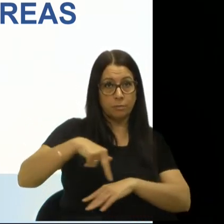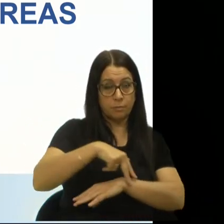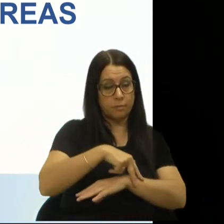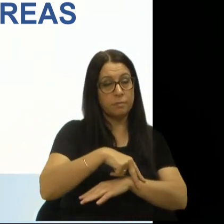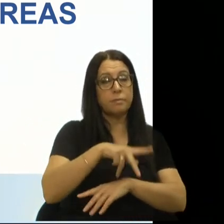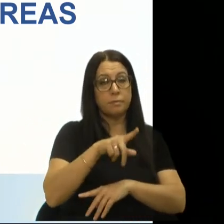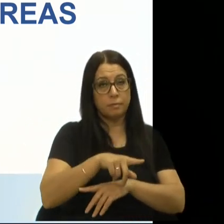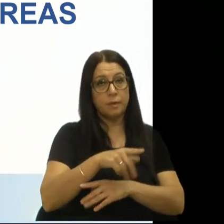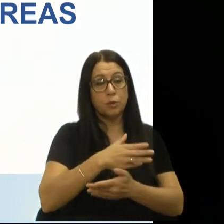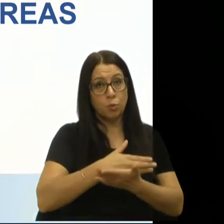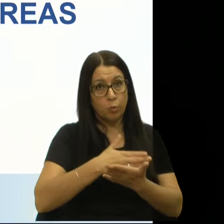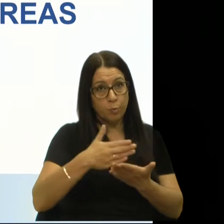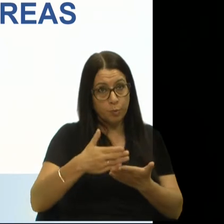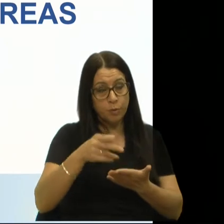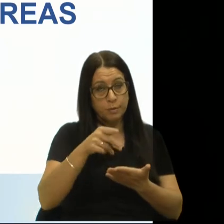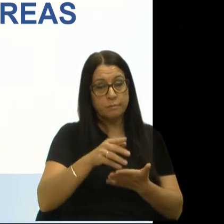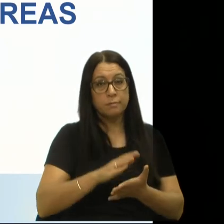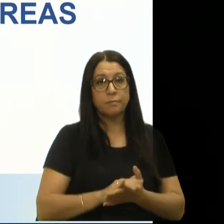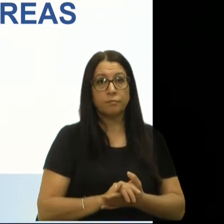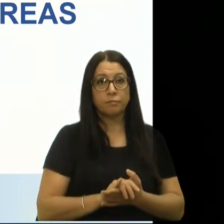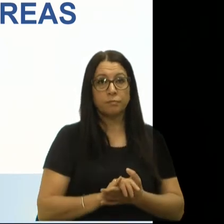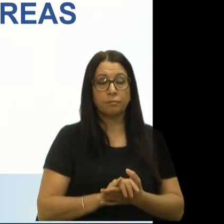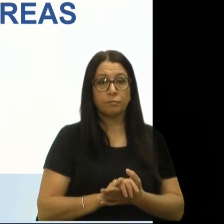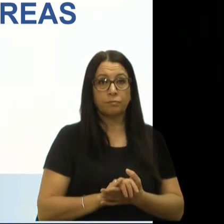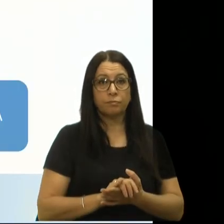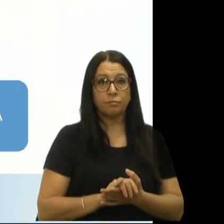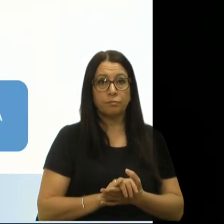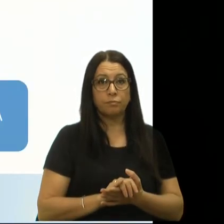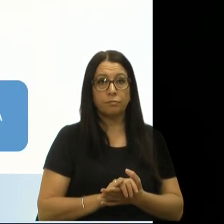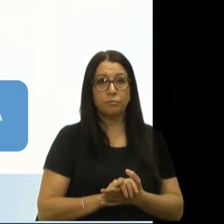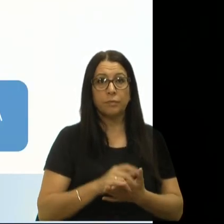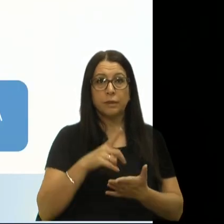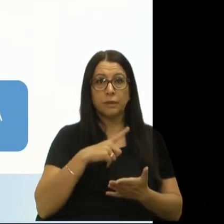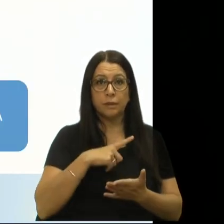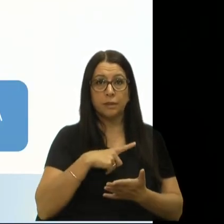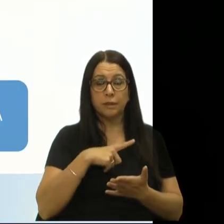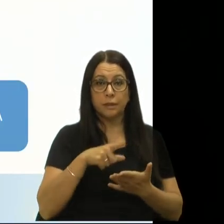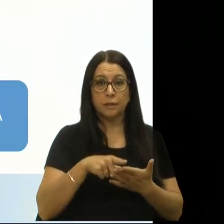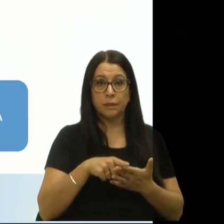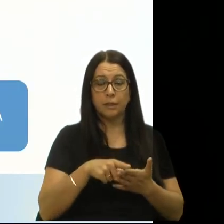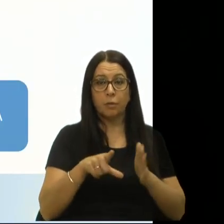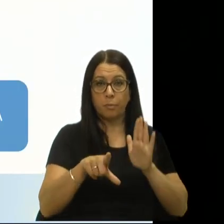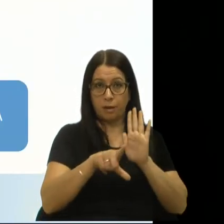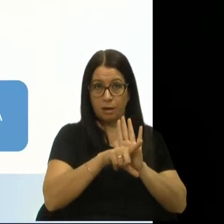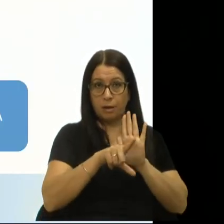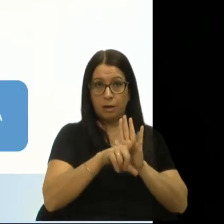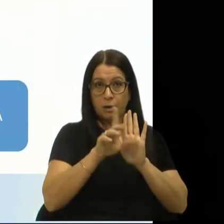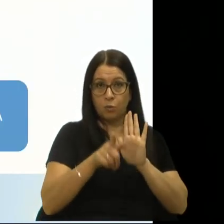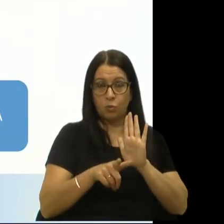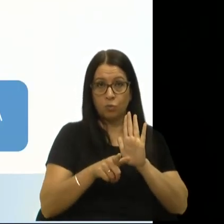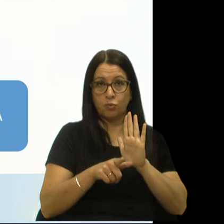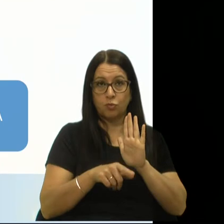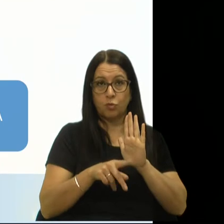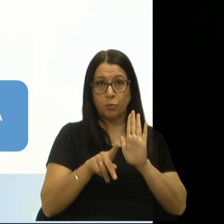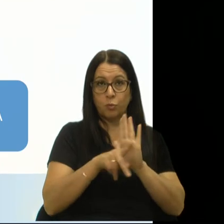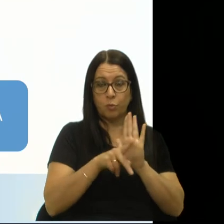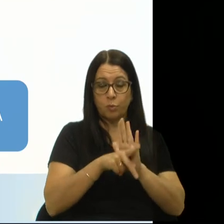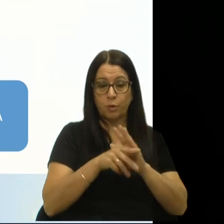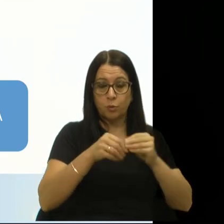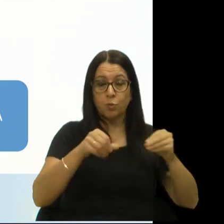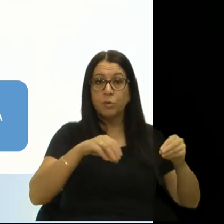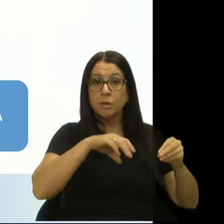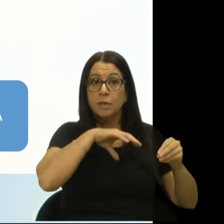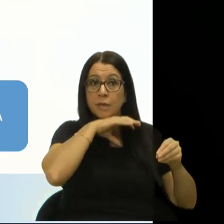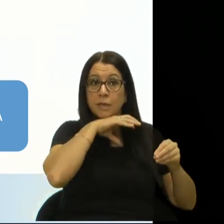Então, iniciando pela vegetação, nós temos hoje uma legislação que o proprietário do terreno,